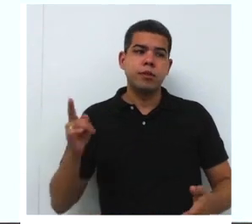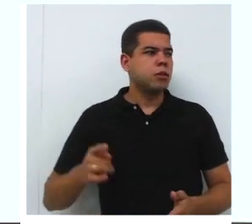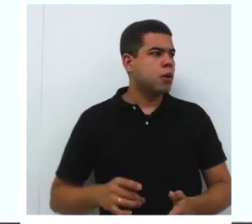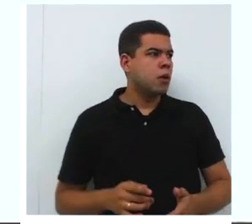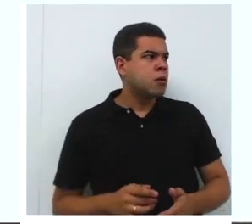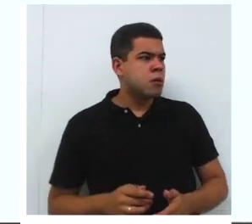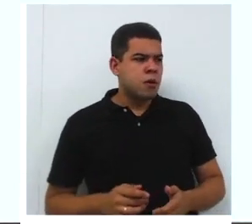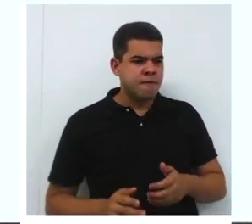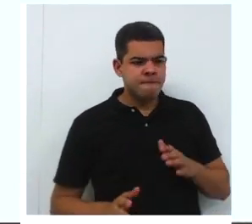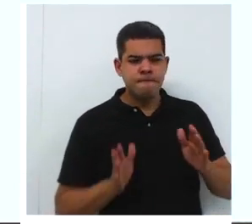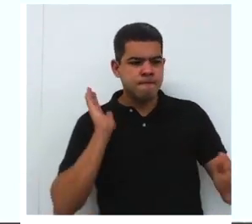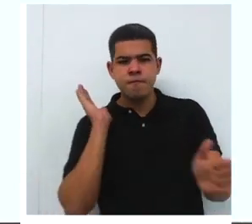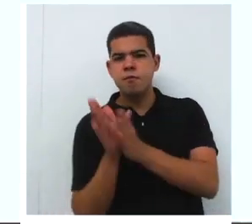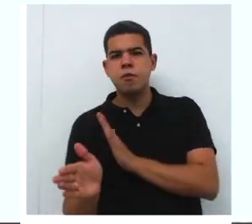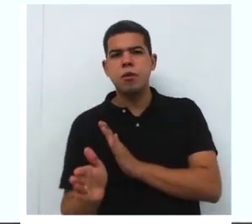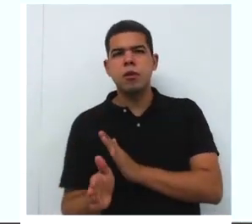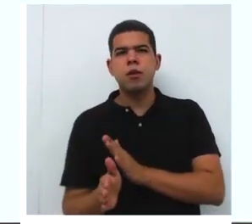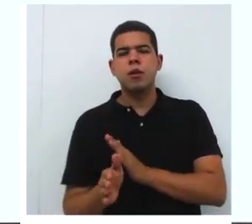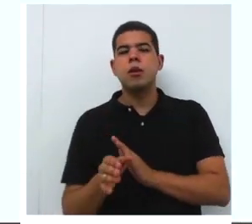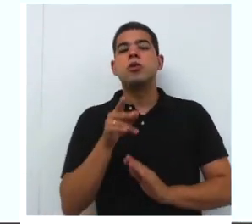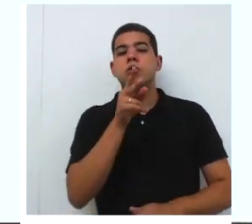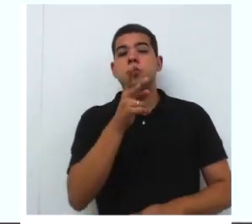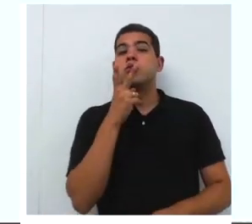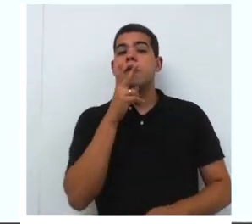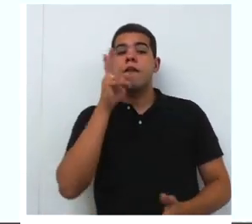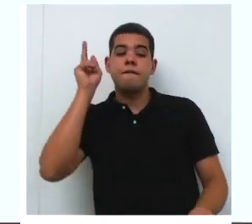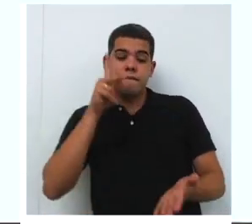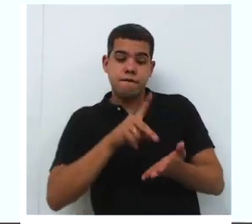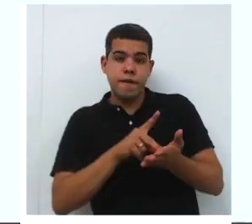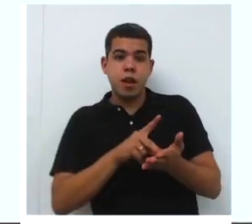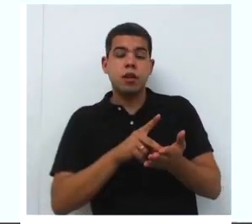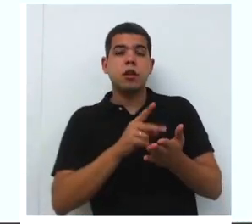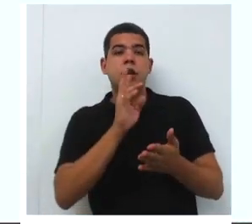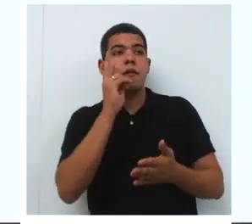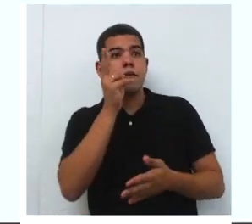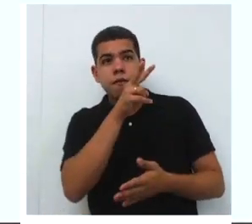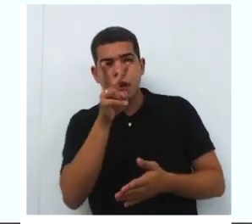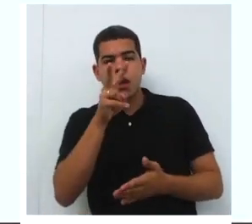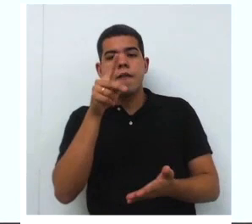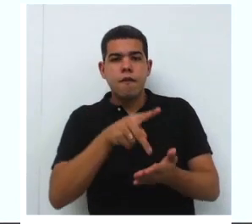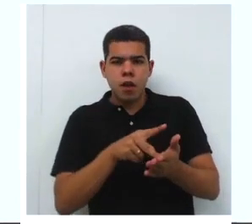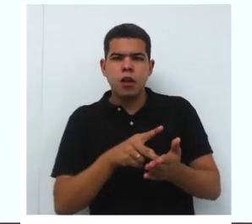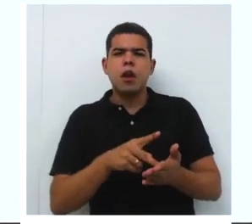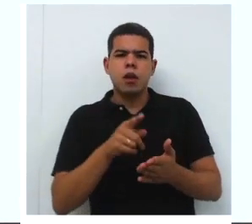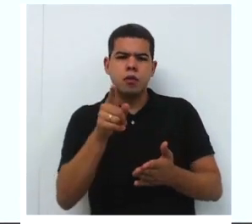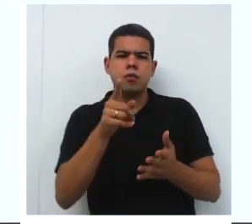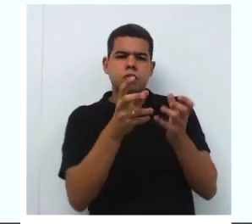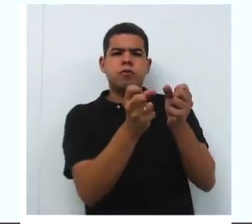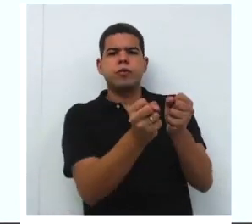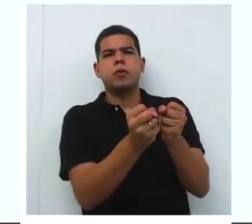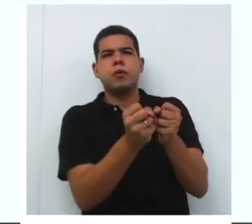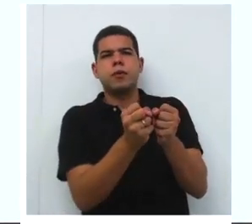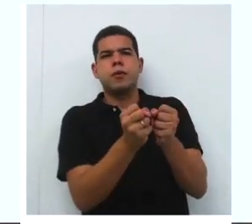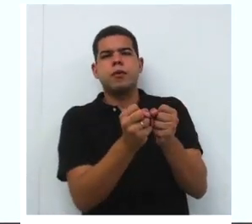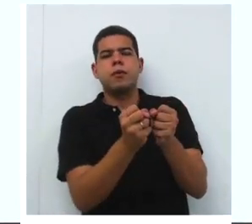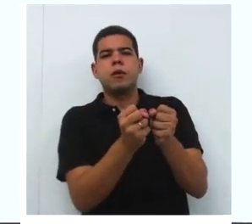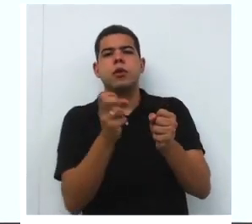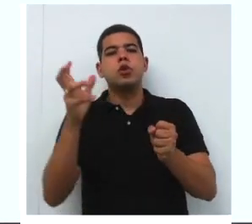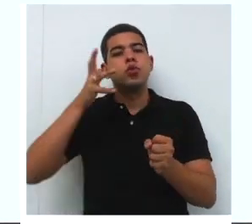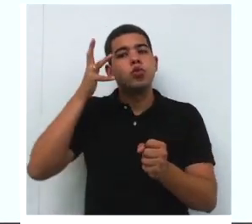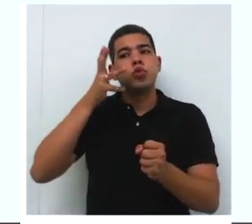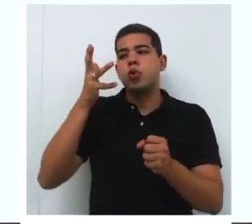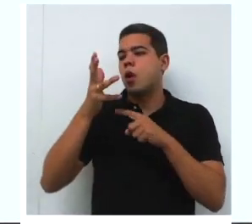Você tem que estar sempre baseado em evidências, em fatos, para que você possa o quê? Ter um